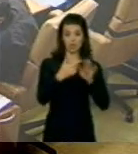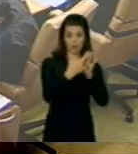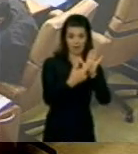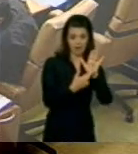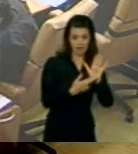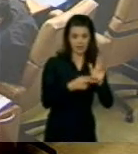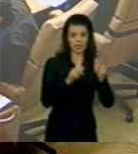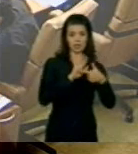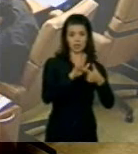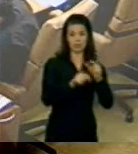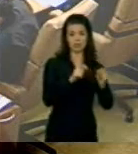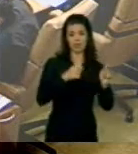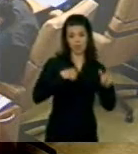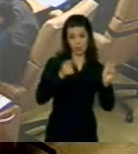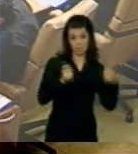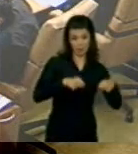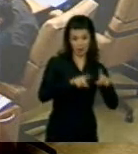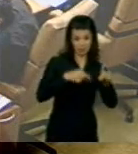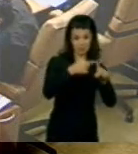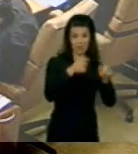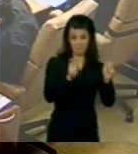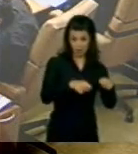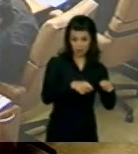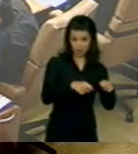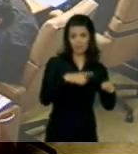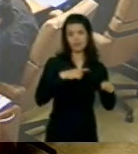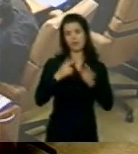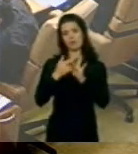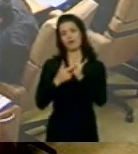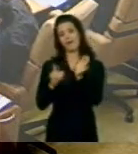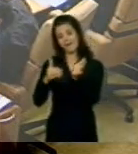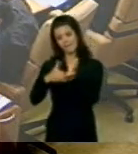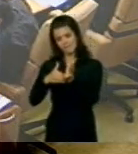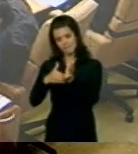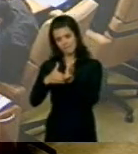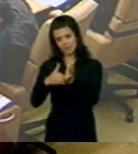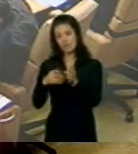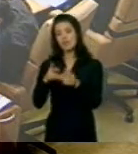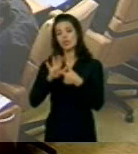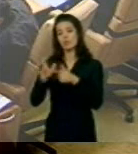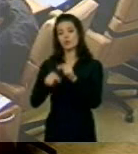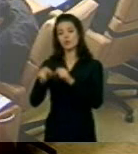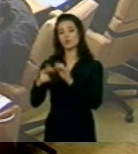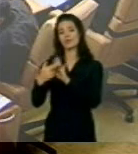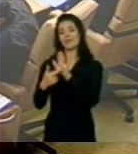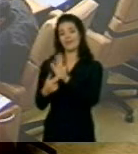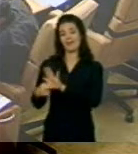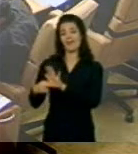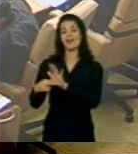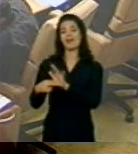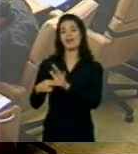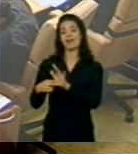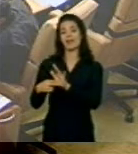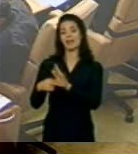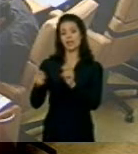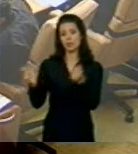mais se possa extrair uma regra implícita que permite o menos, é preciso que a regra tida como viabilizadora